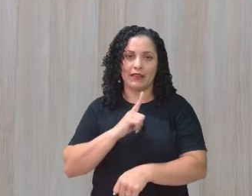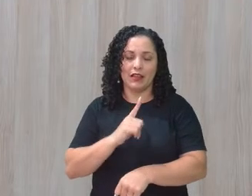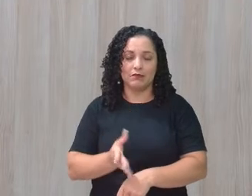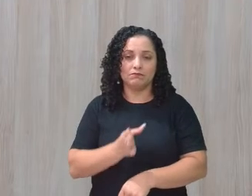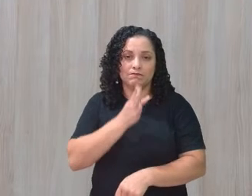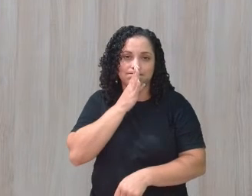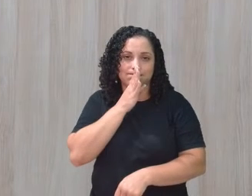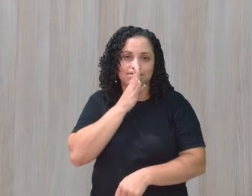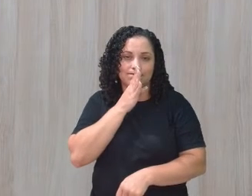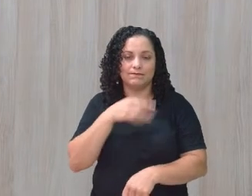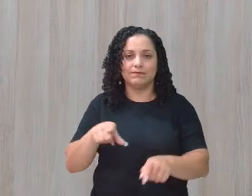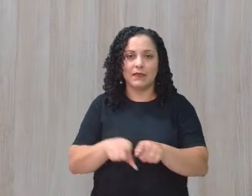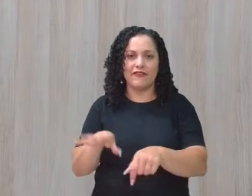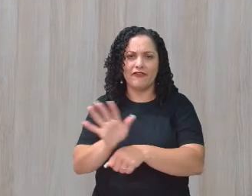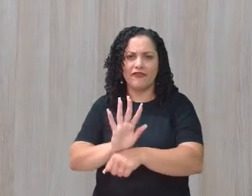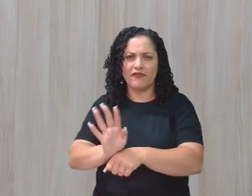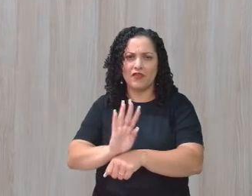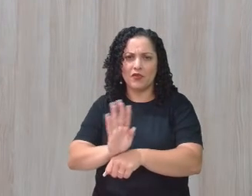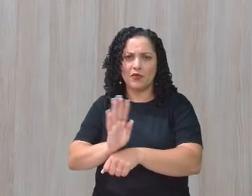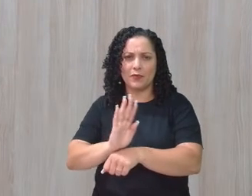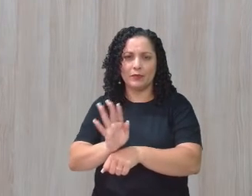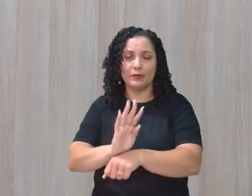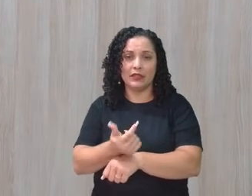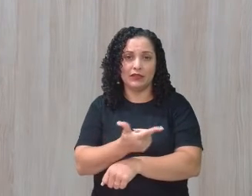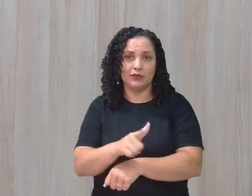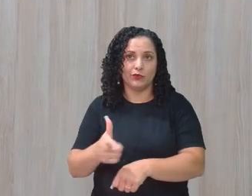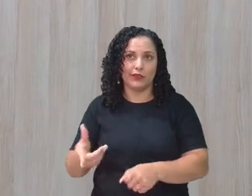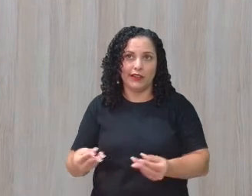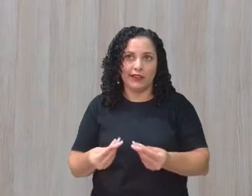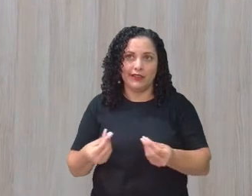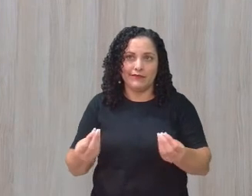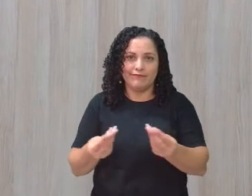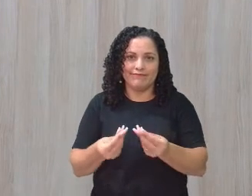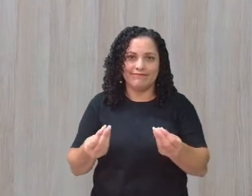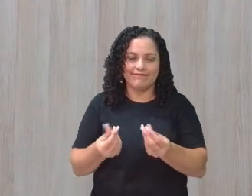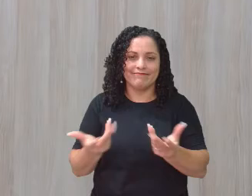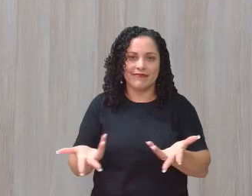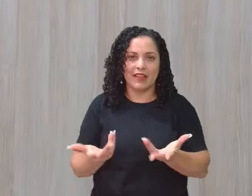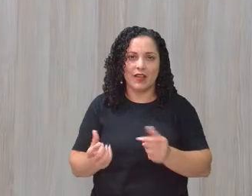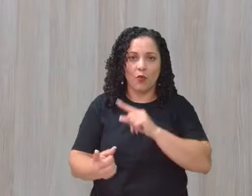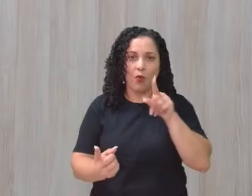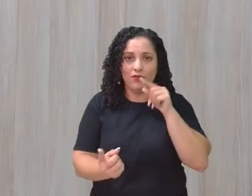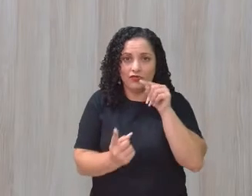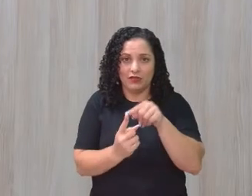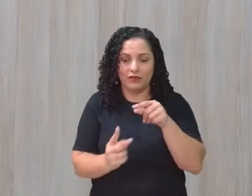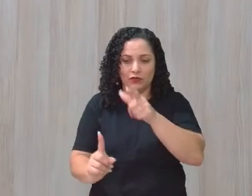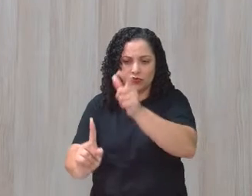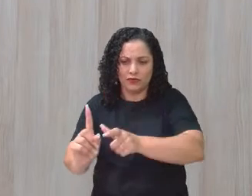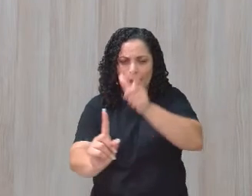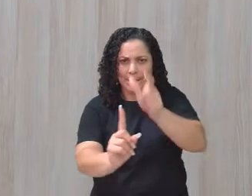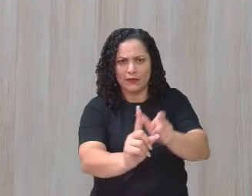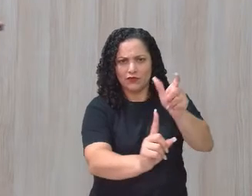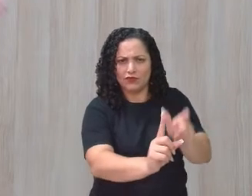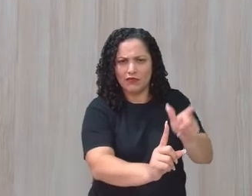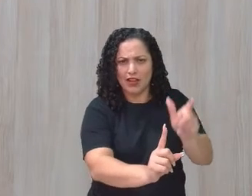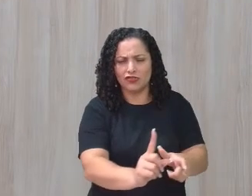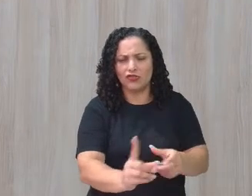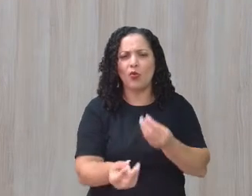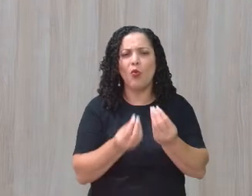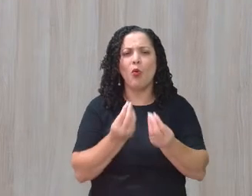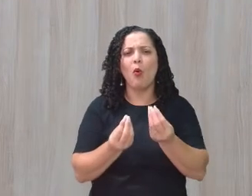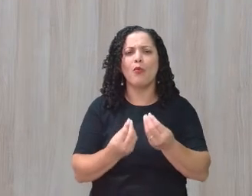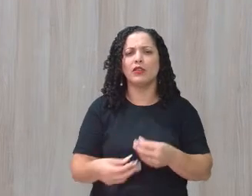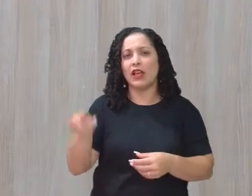em filmes que não tem aí a indicação da fala das intenções das personagens. E como essa história é contada?